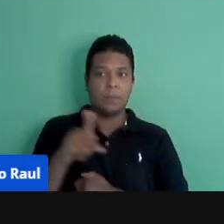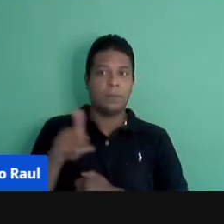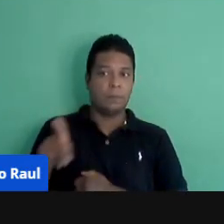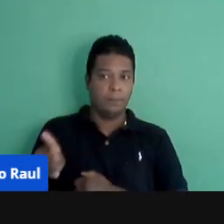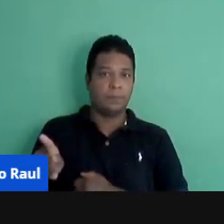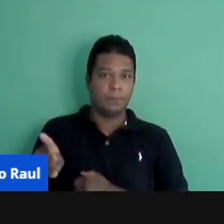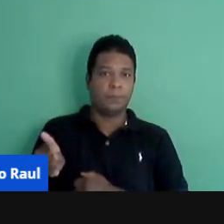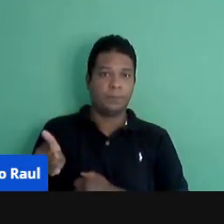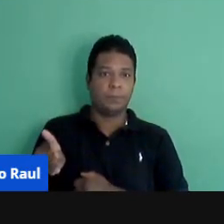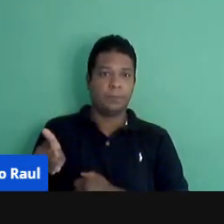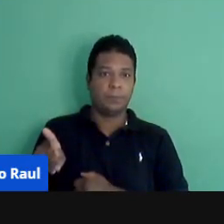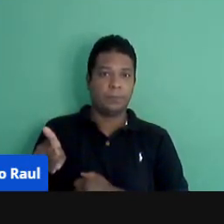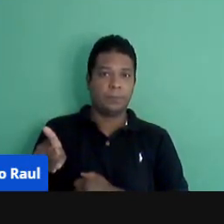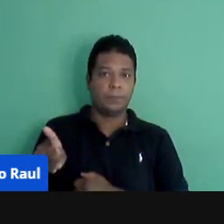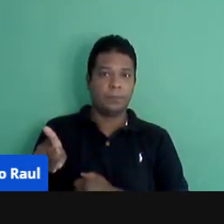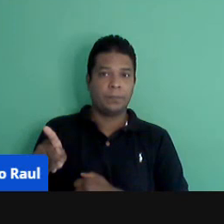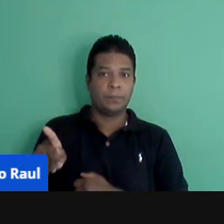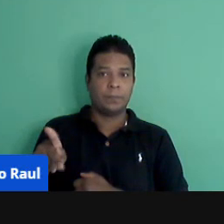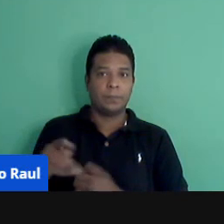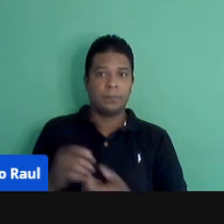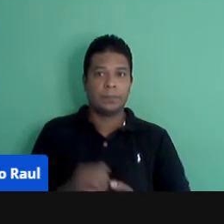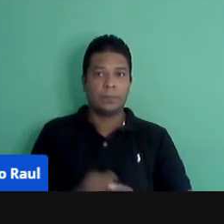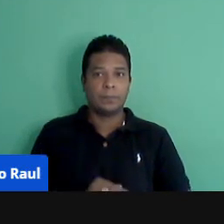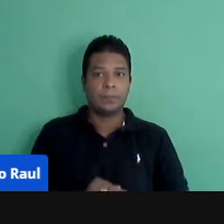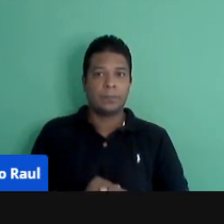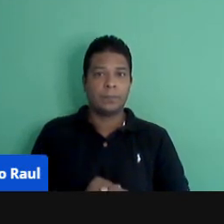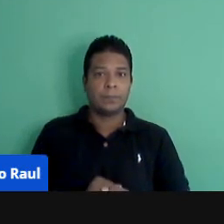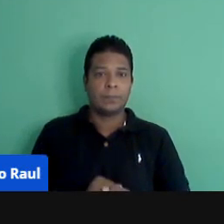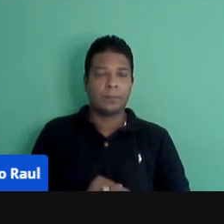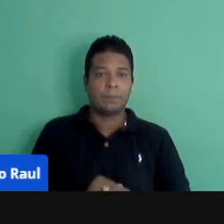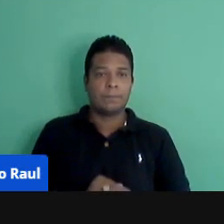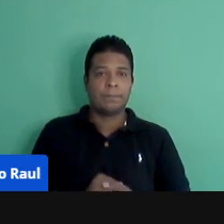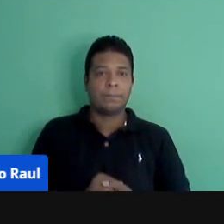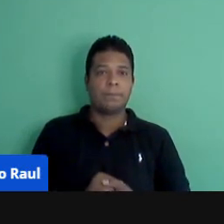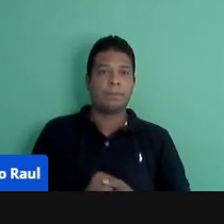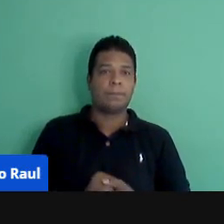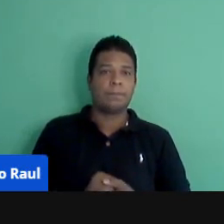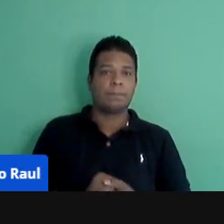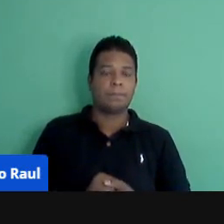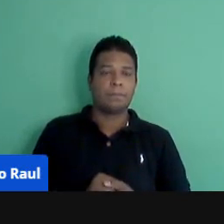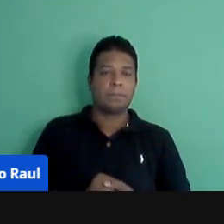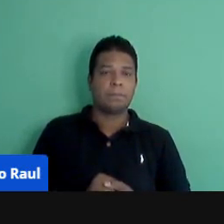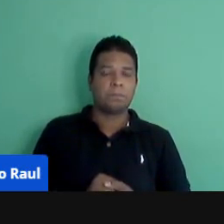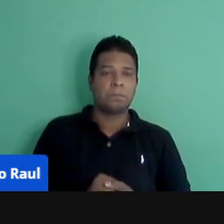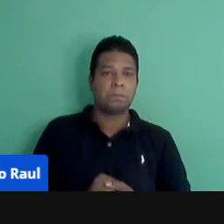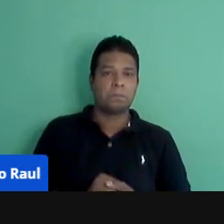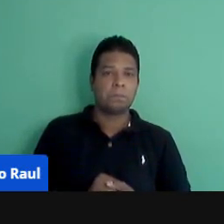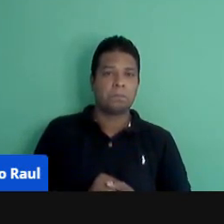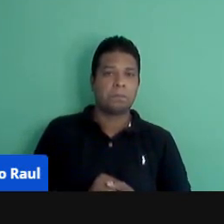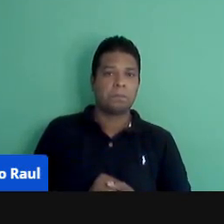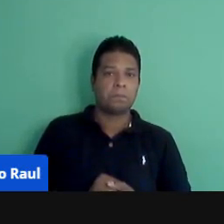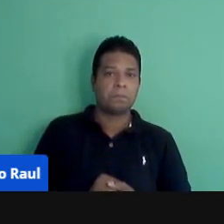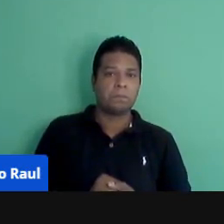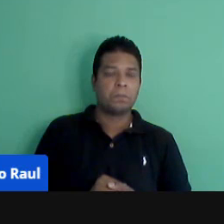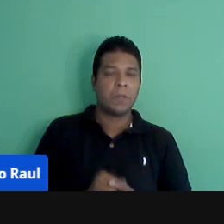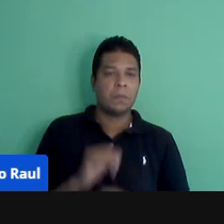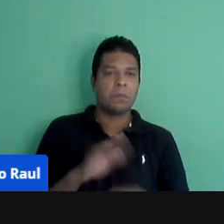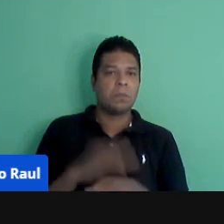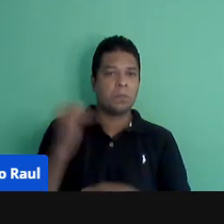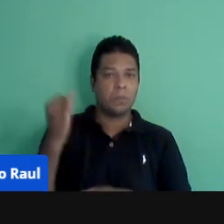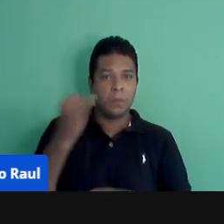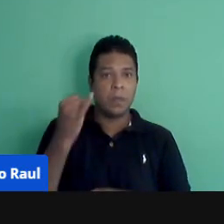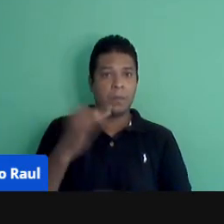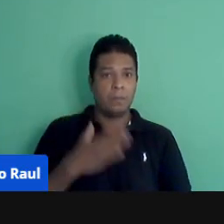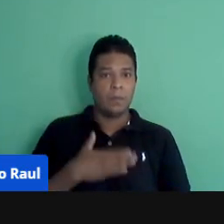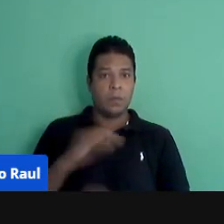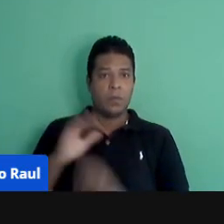né? Então, foi uma questão bem fundamental. A minha escola,